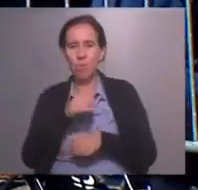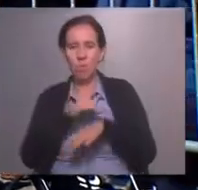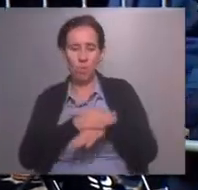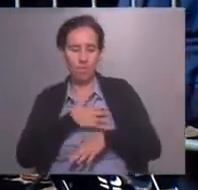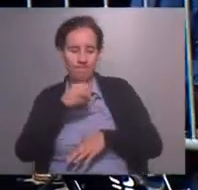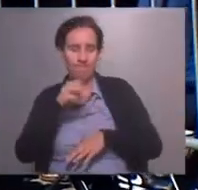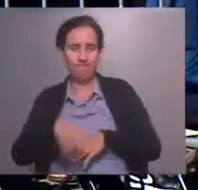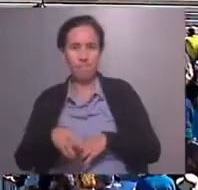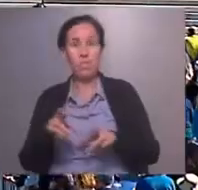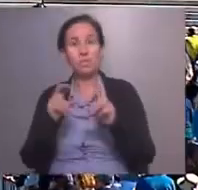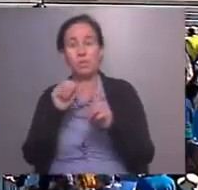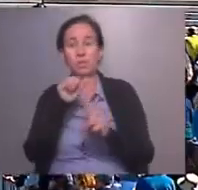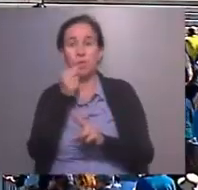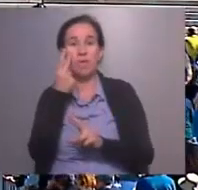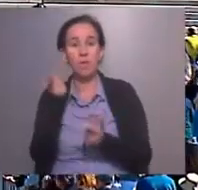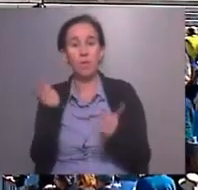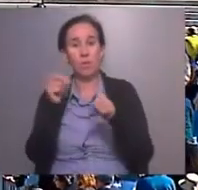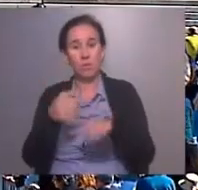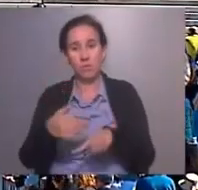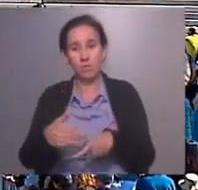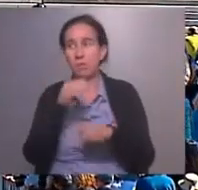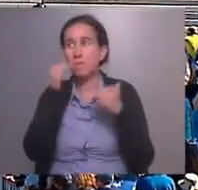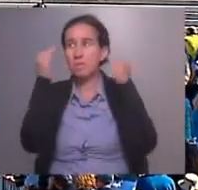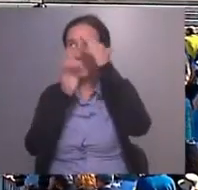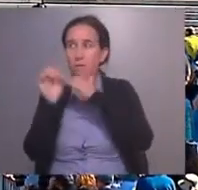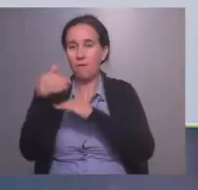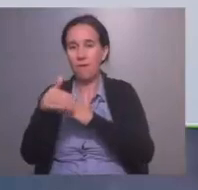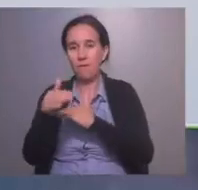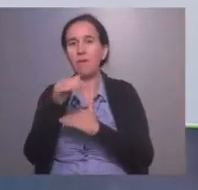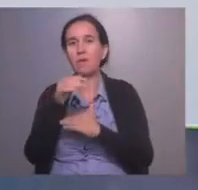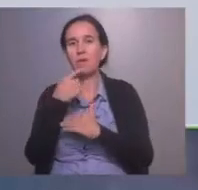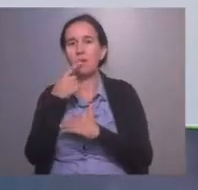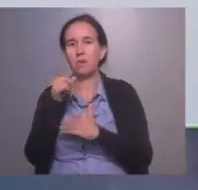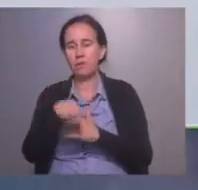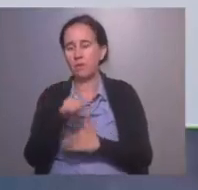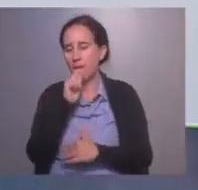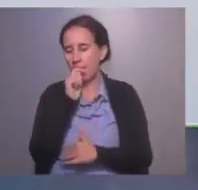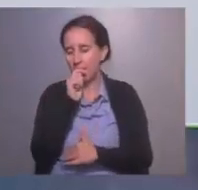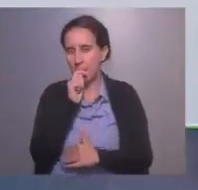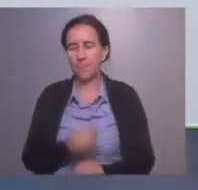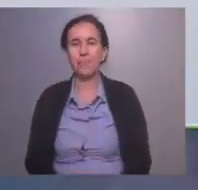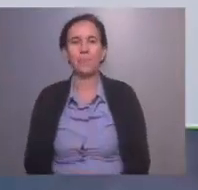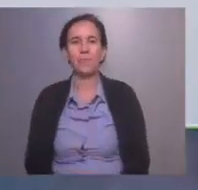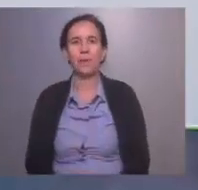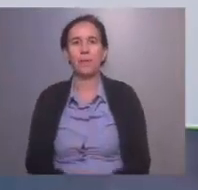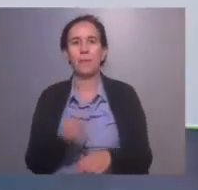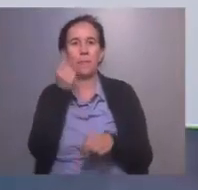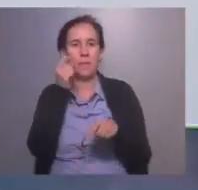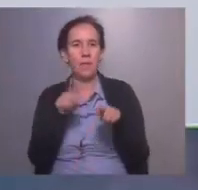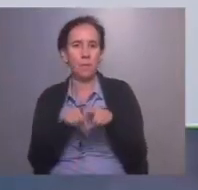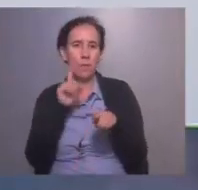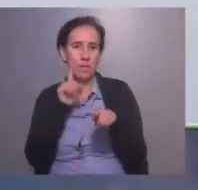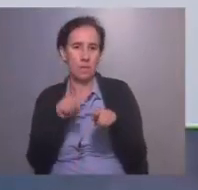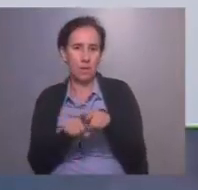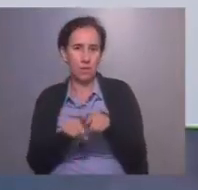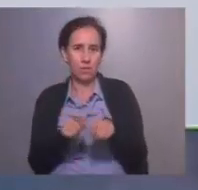vida do mundo que há de vir. Amém. Irmãs e irmãos, no tempo em que Jesus viveu